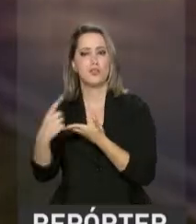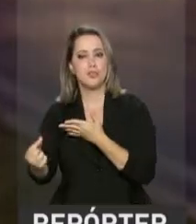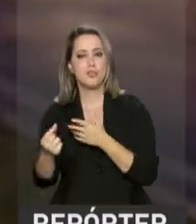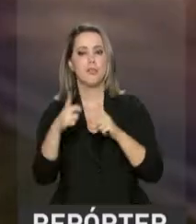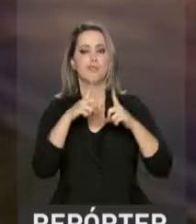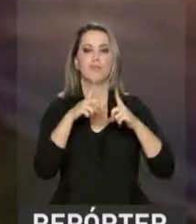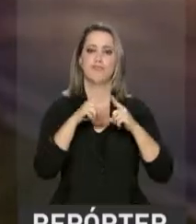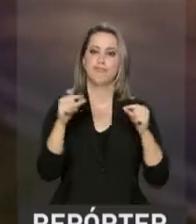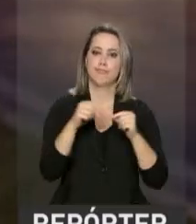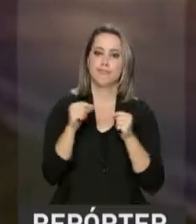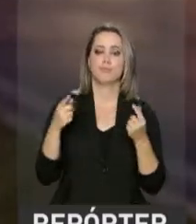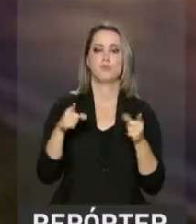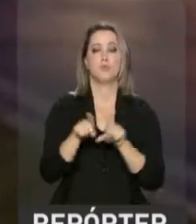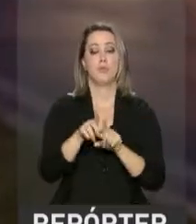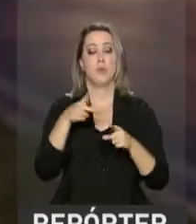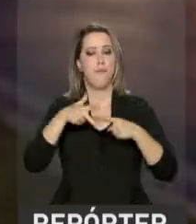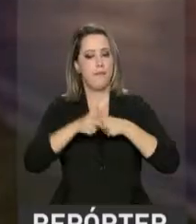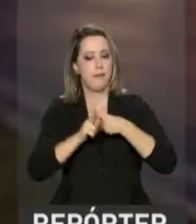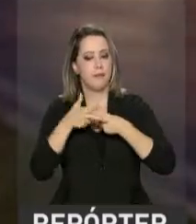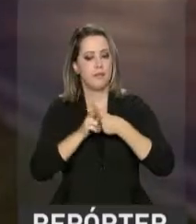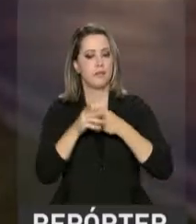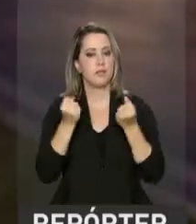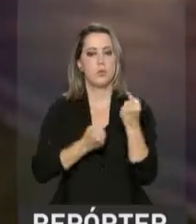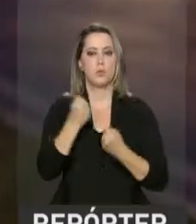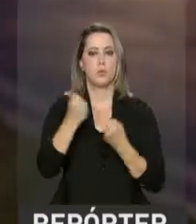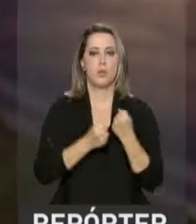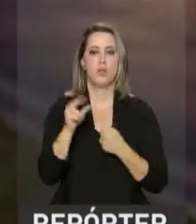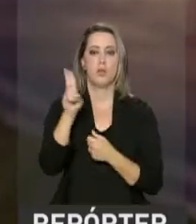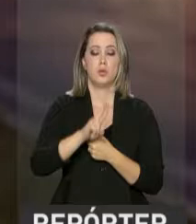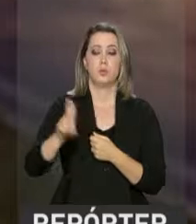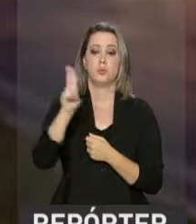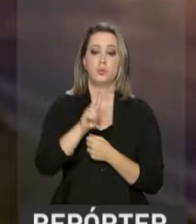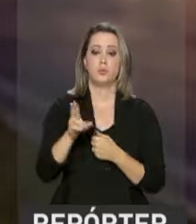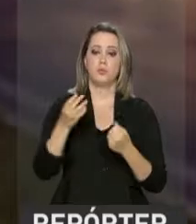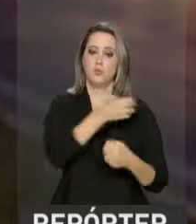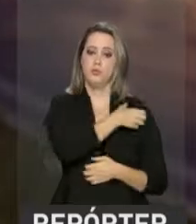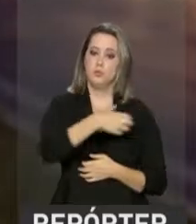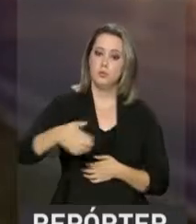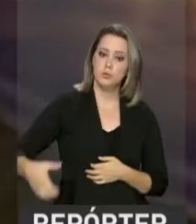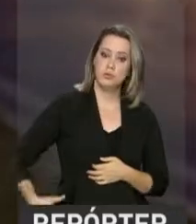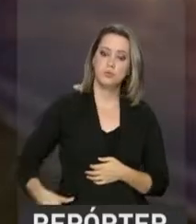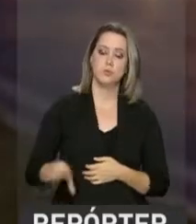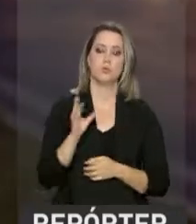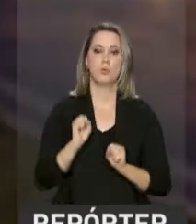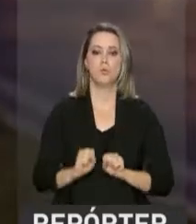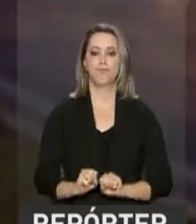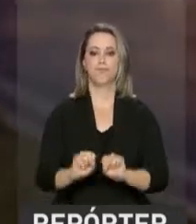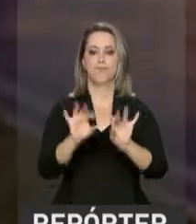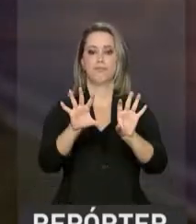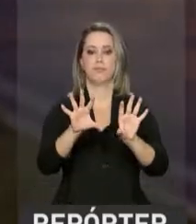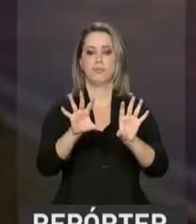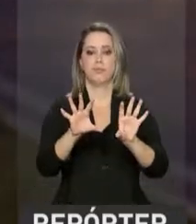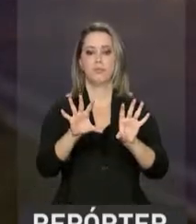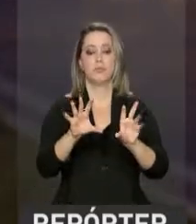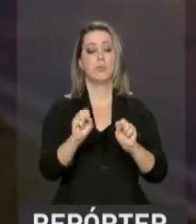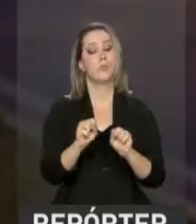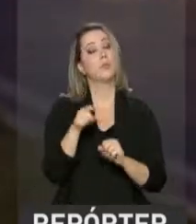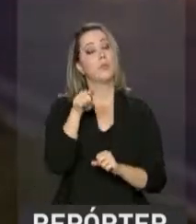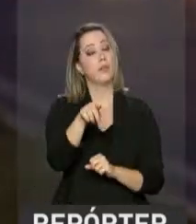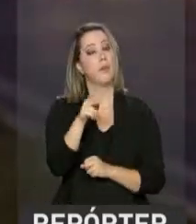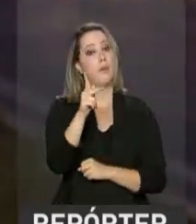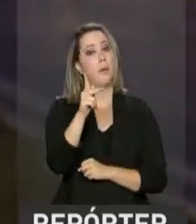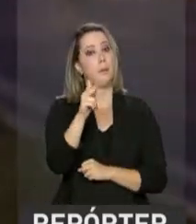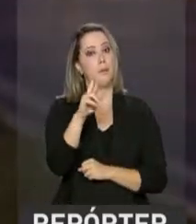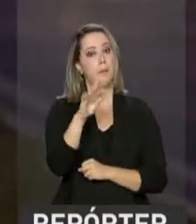estrada fazer a revisão do veículo usar o cinto de segurança ligar os faróis a prf